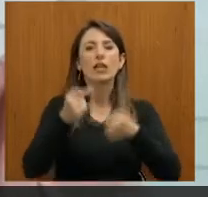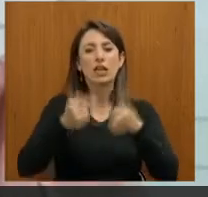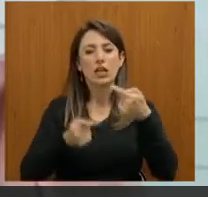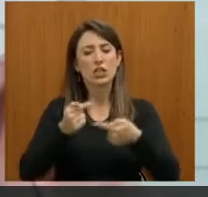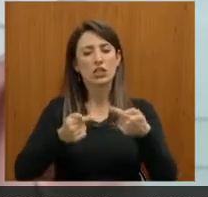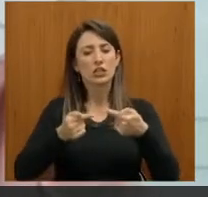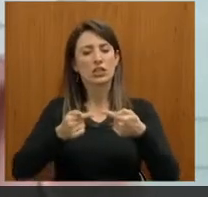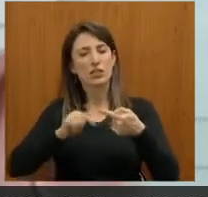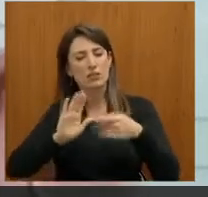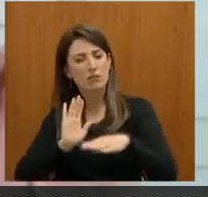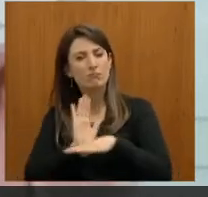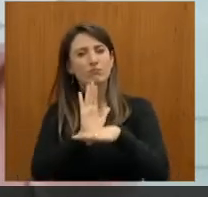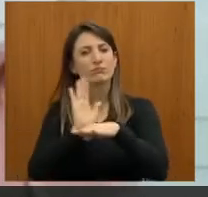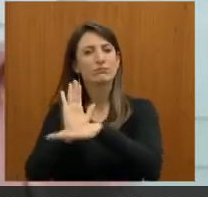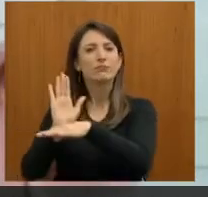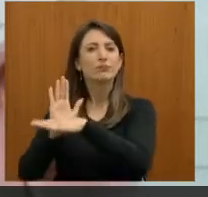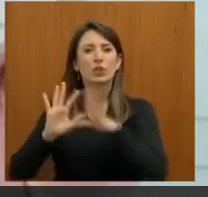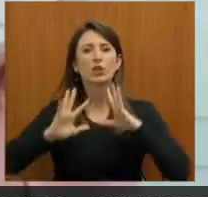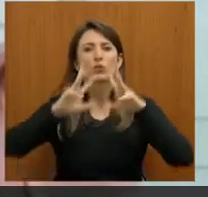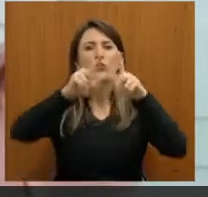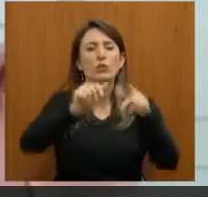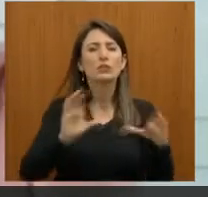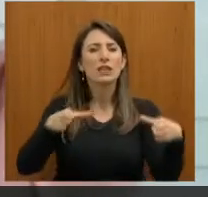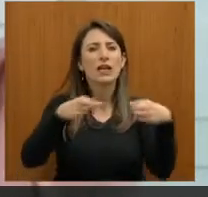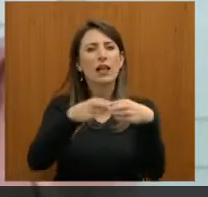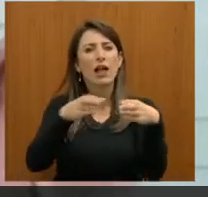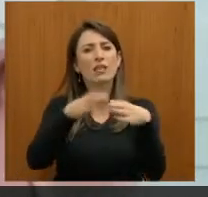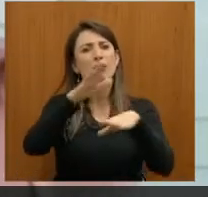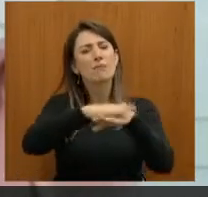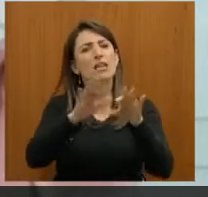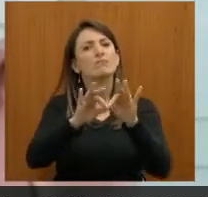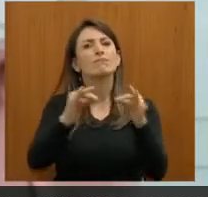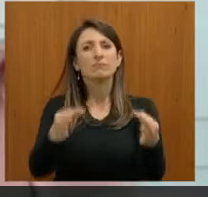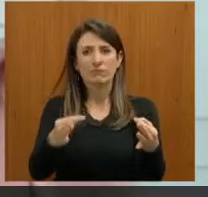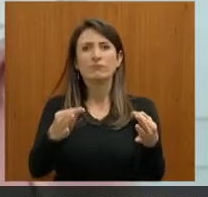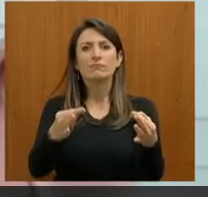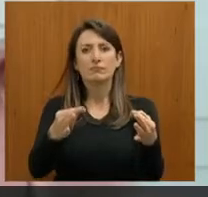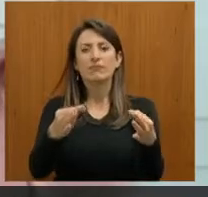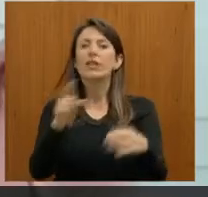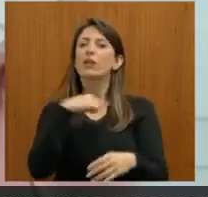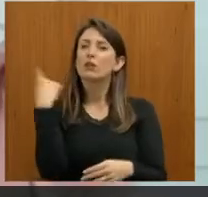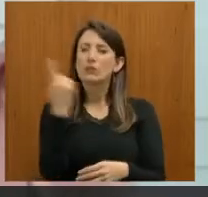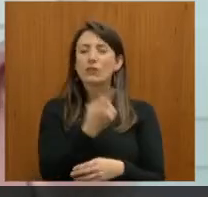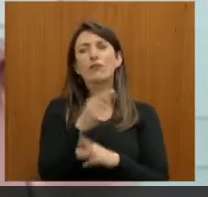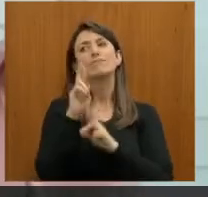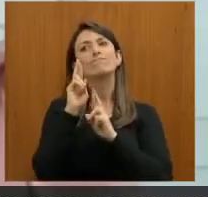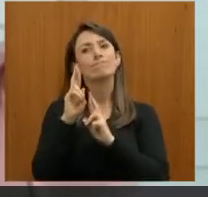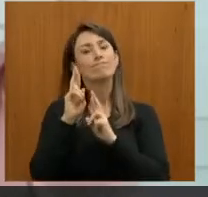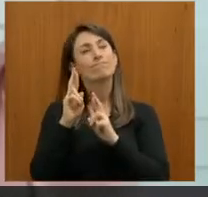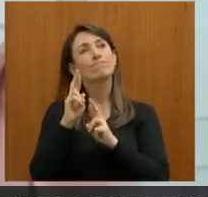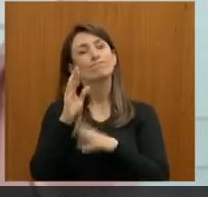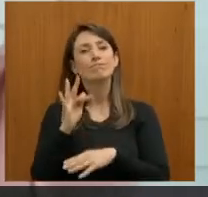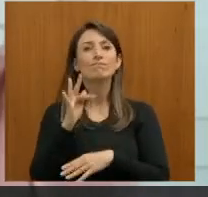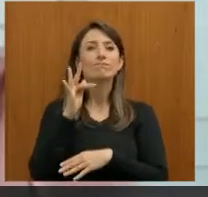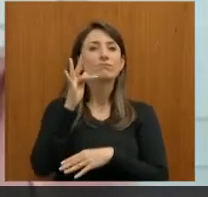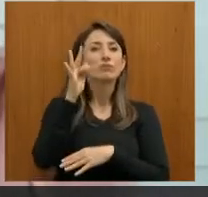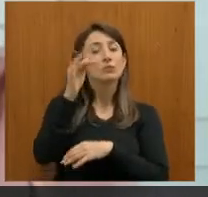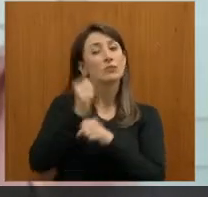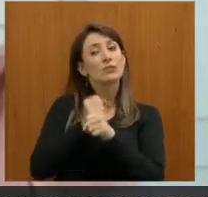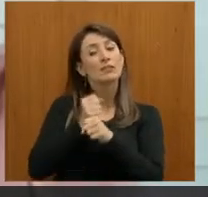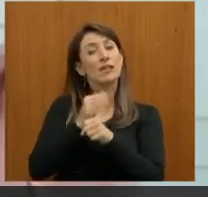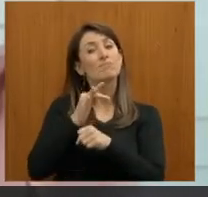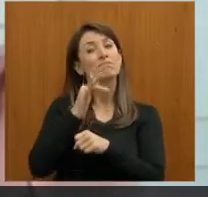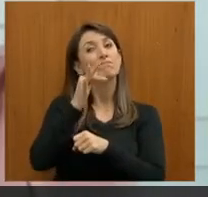comentar as classes mais numeráveis Esperamos um daqui alguns anos que essas